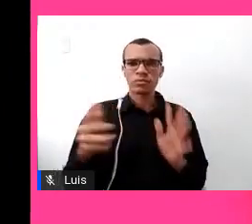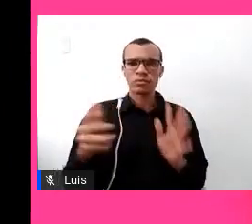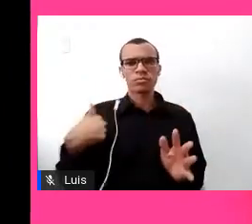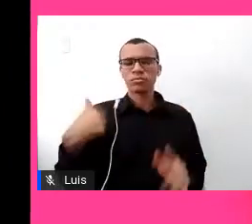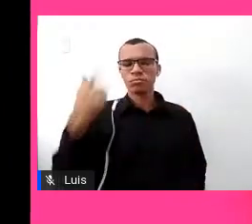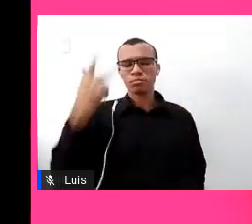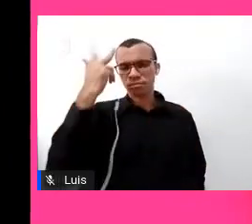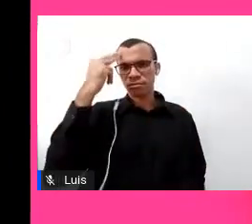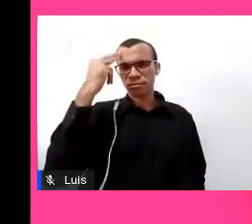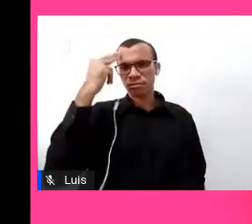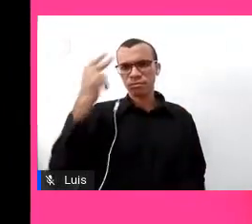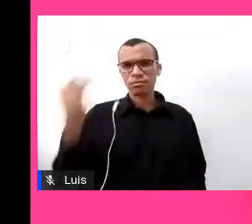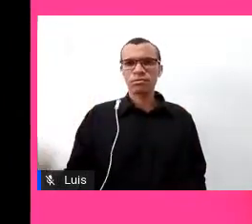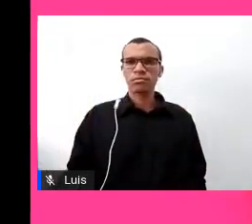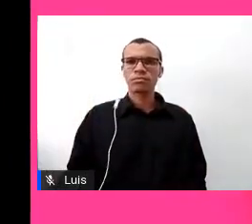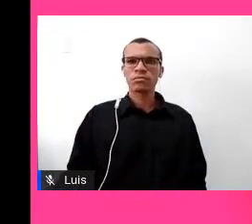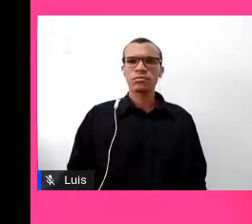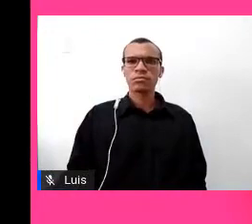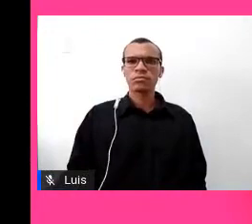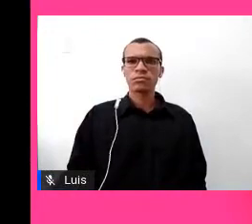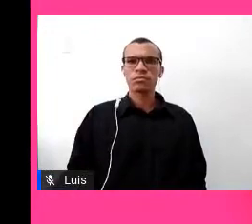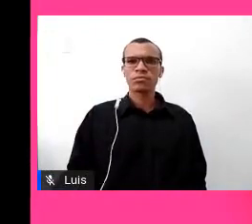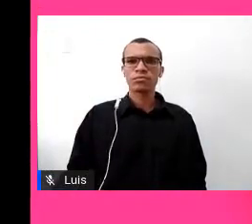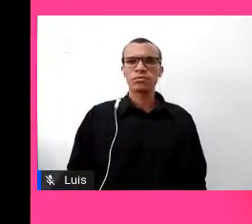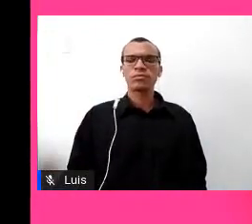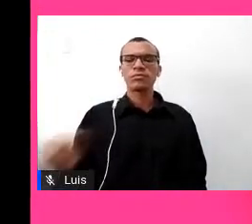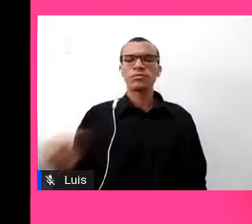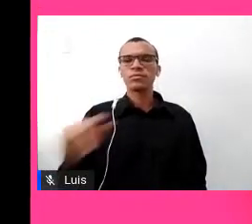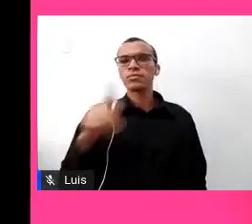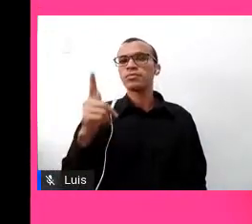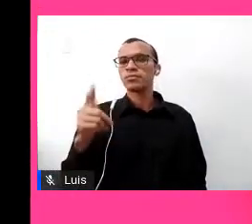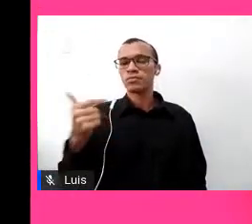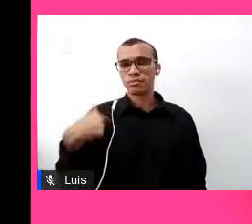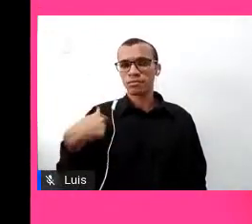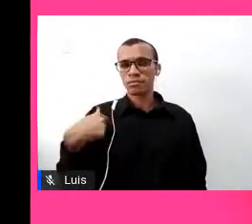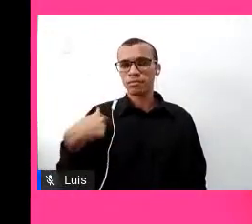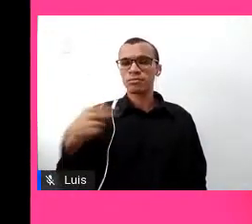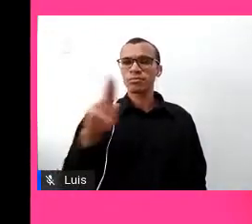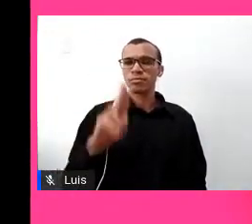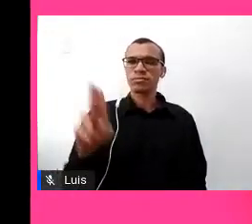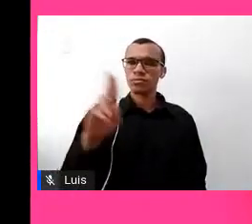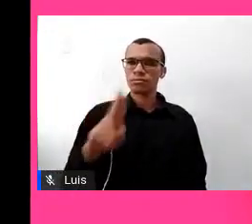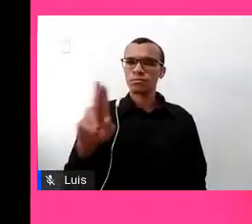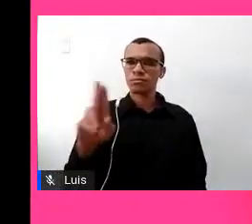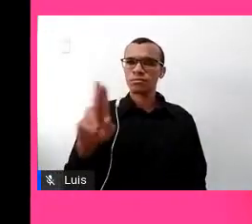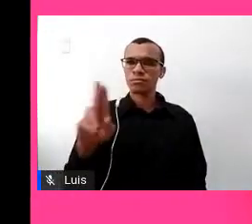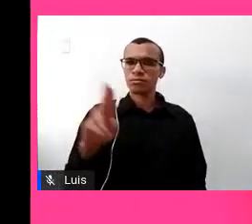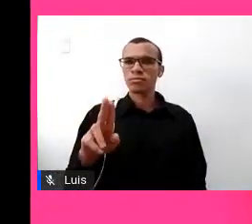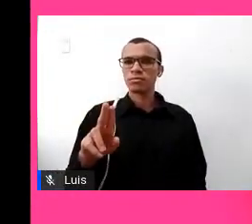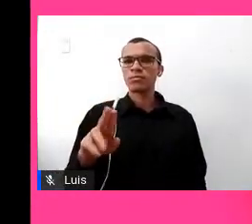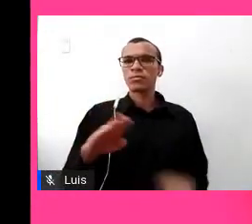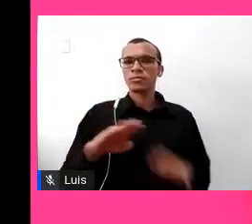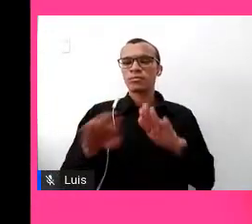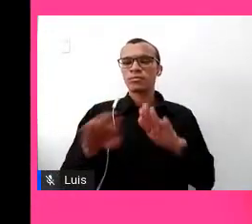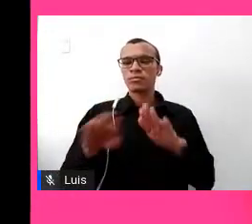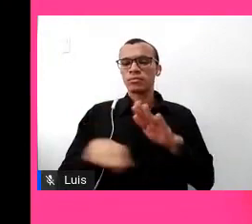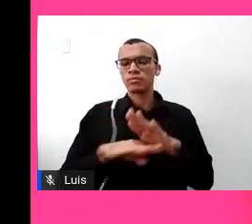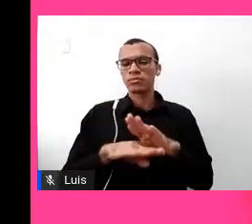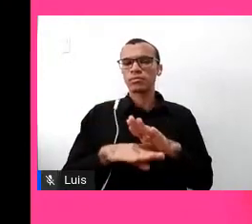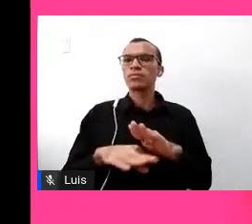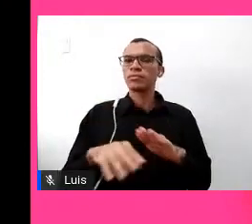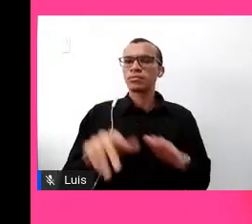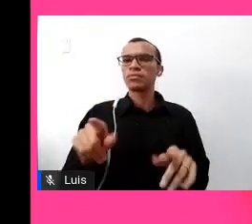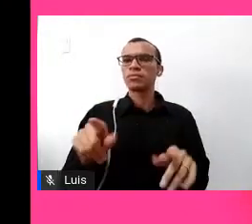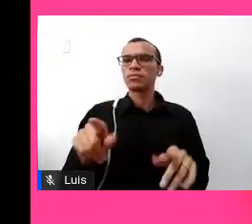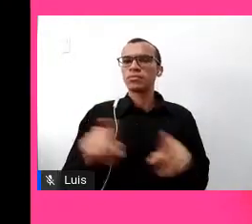isso. E detalhe, eu estou usando aqui embaixo uma ferramenta também, que a gente chama de